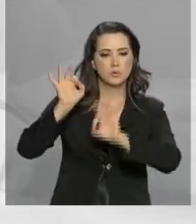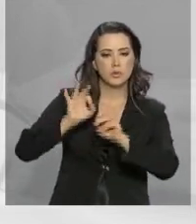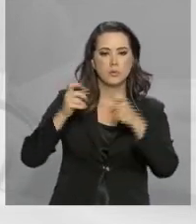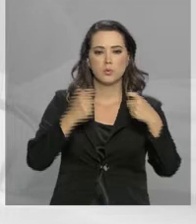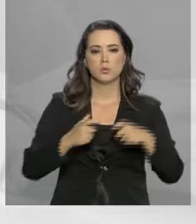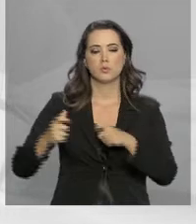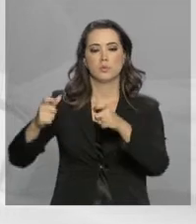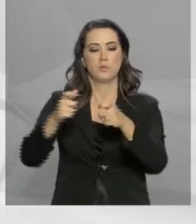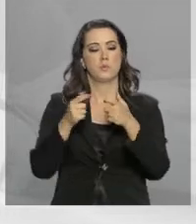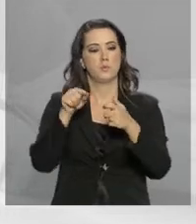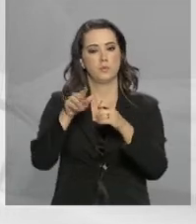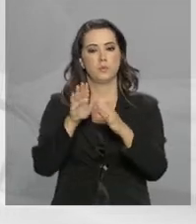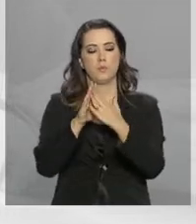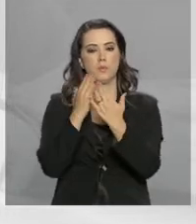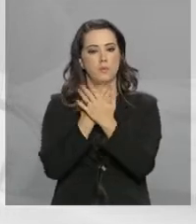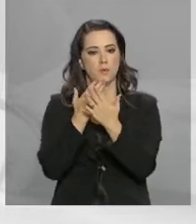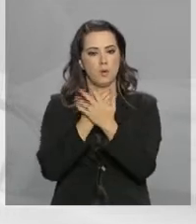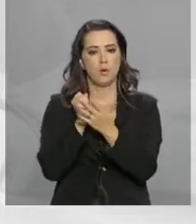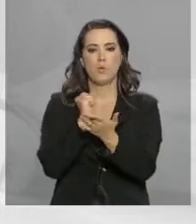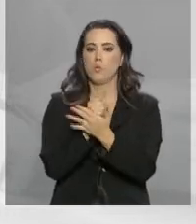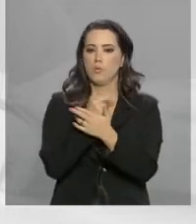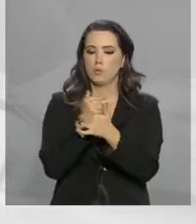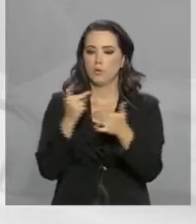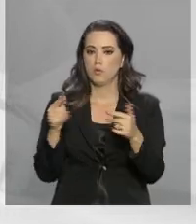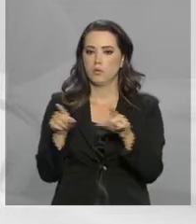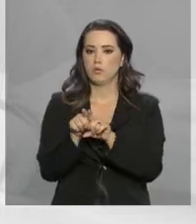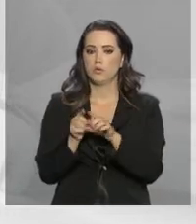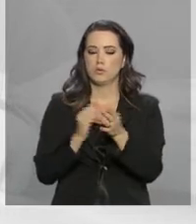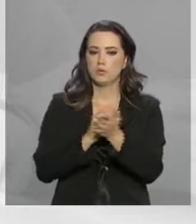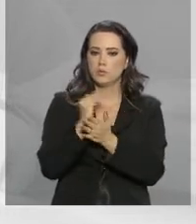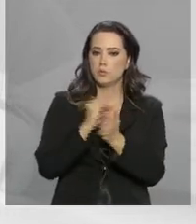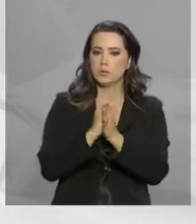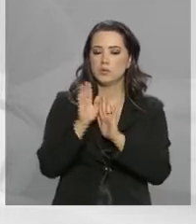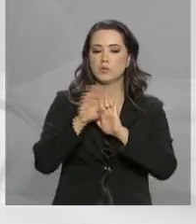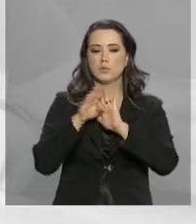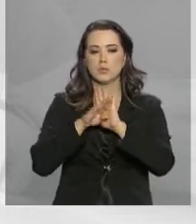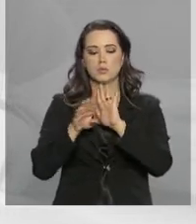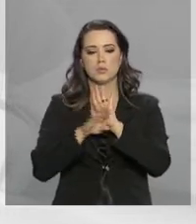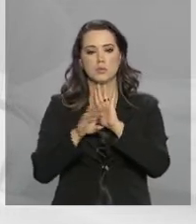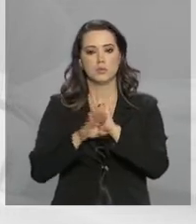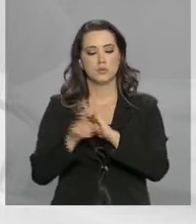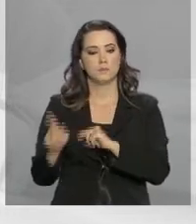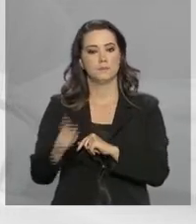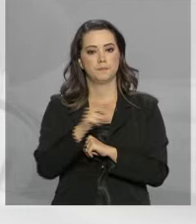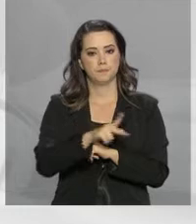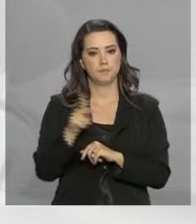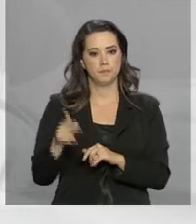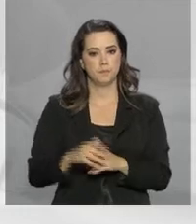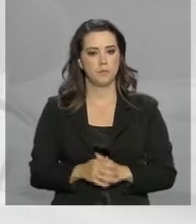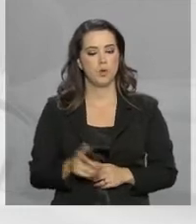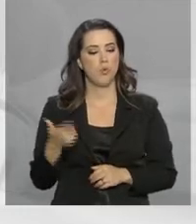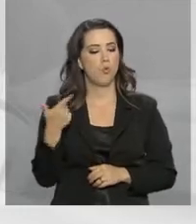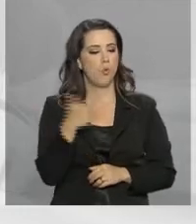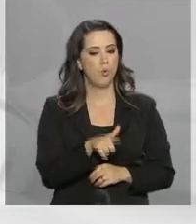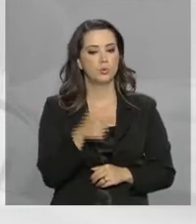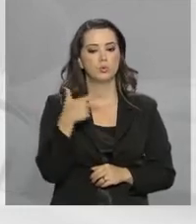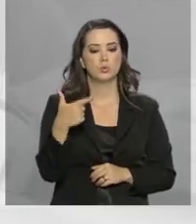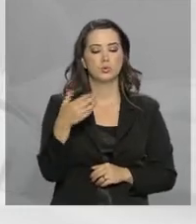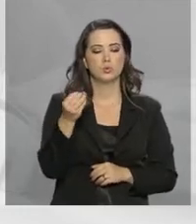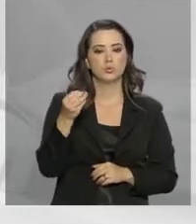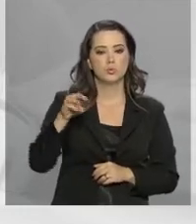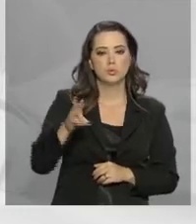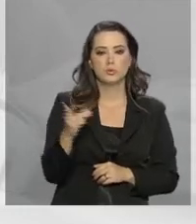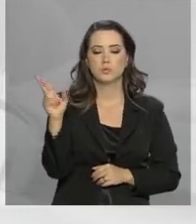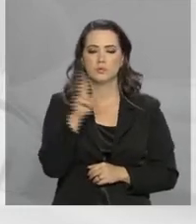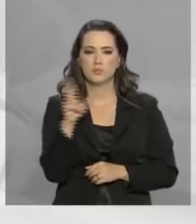das escolas comprar equipamentos e implantar projetos pedagógicos por exemplo outros 200 milhões